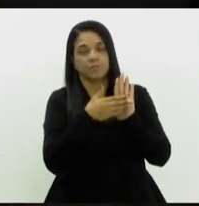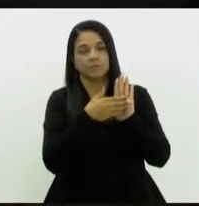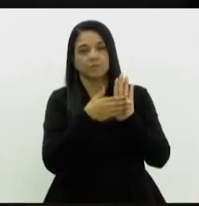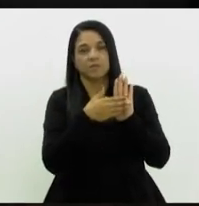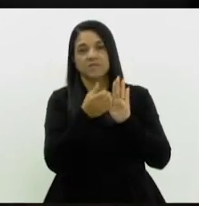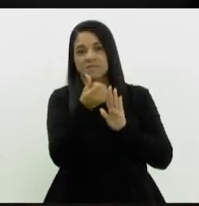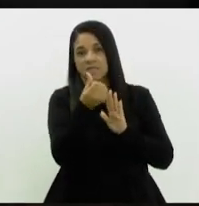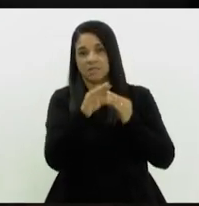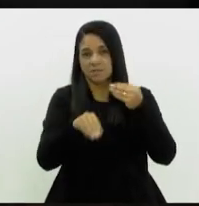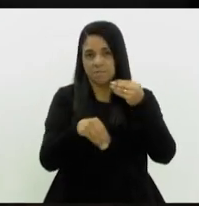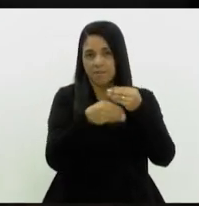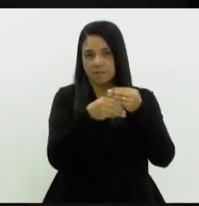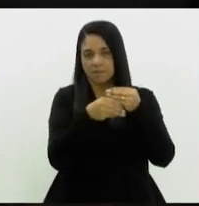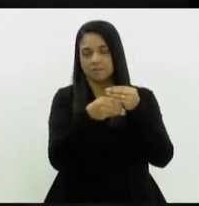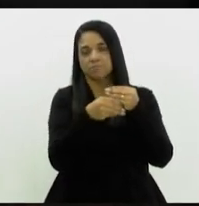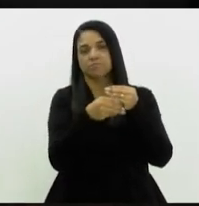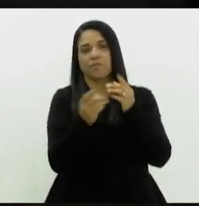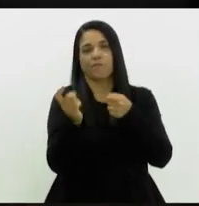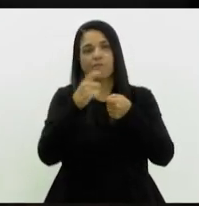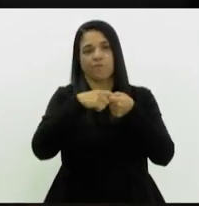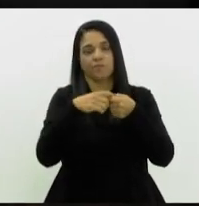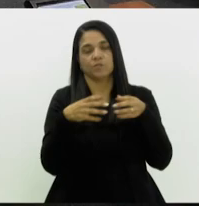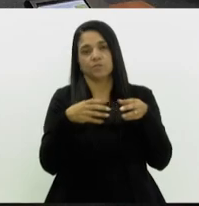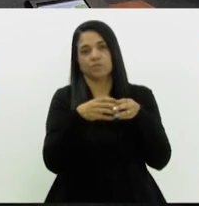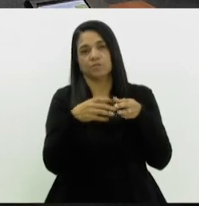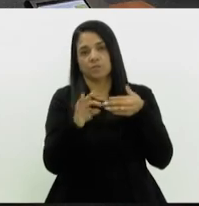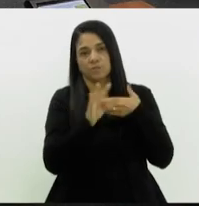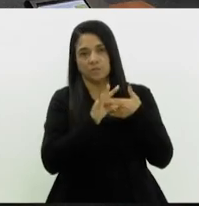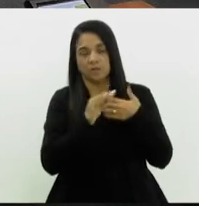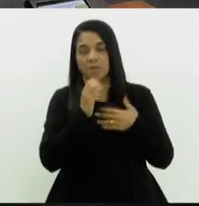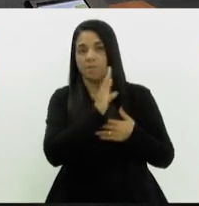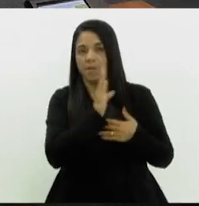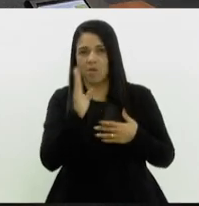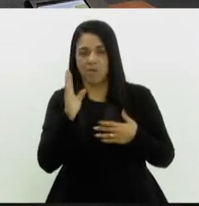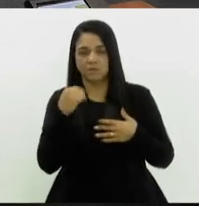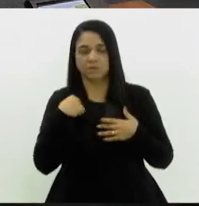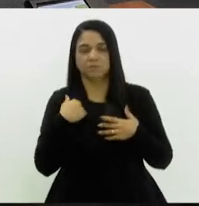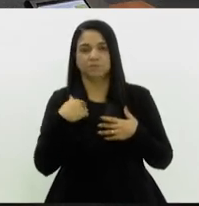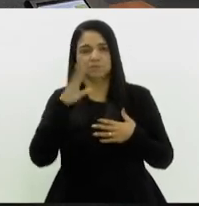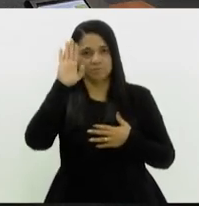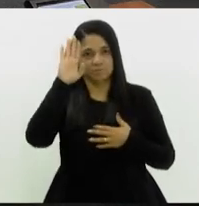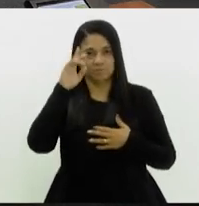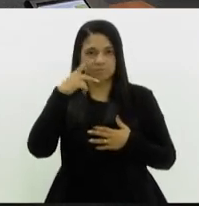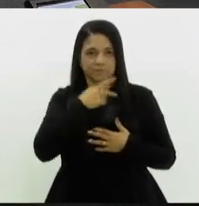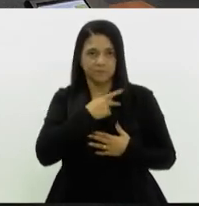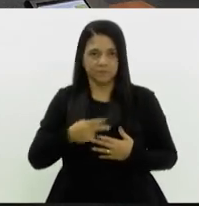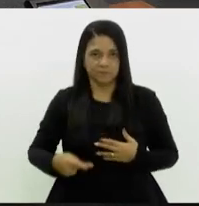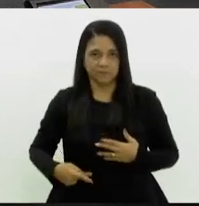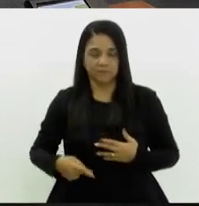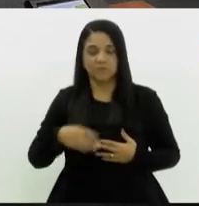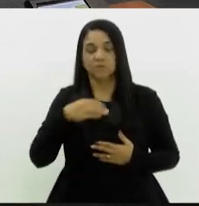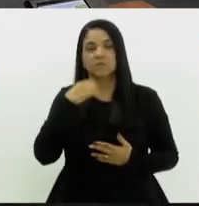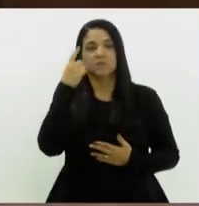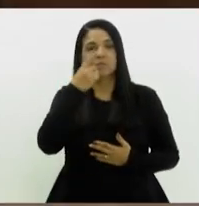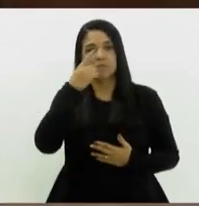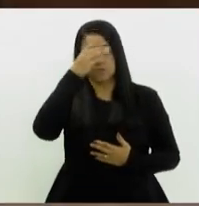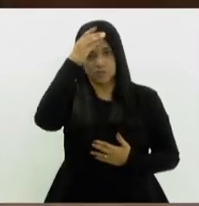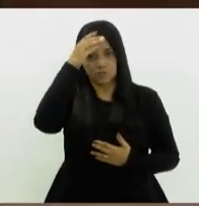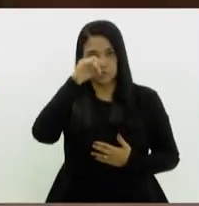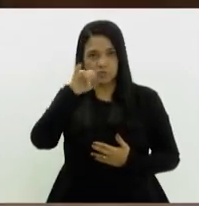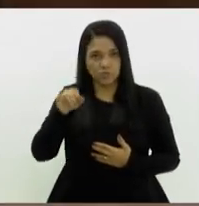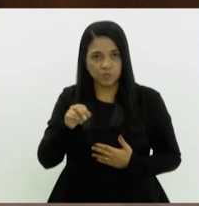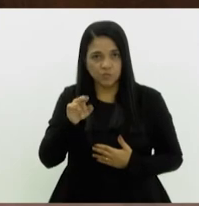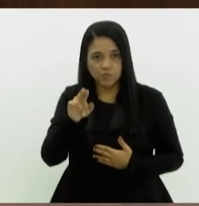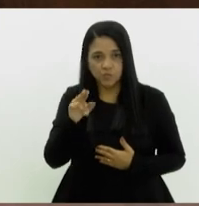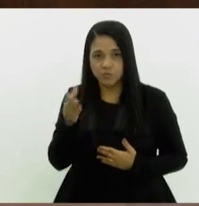recebeu 6 emendas e retorna às comissões técnicas. Pela ordem, senhor presidente. Deputada Tia Ju, por favor. Muito rapidamente,